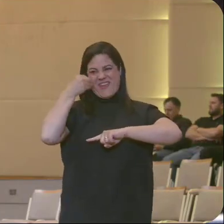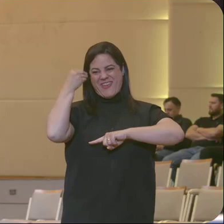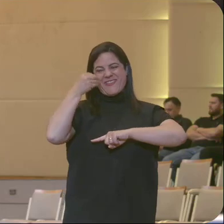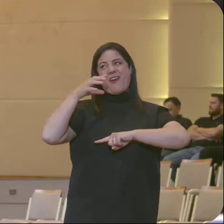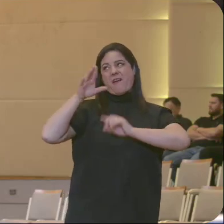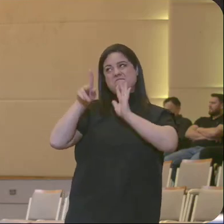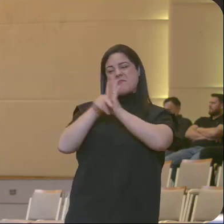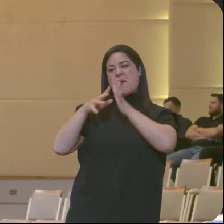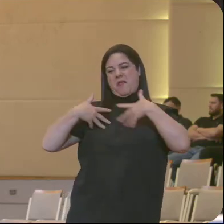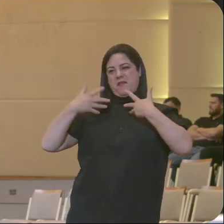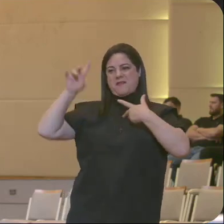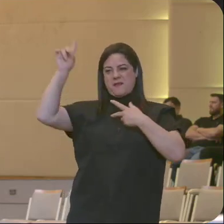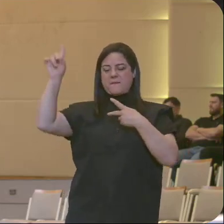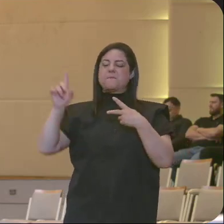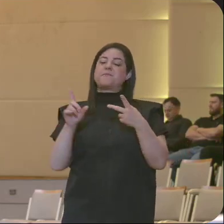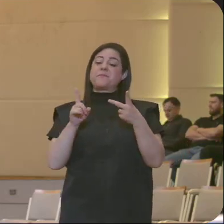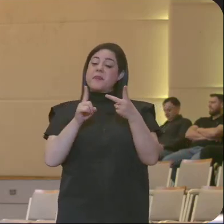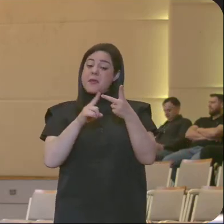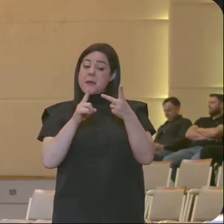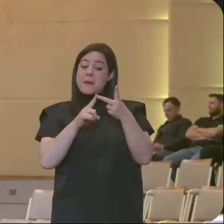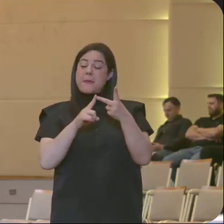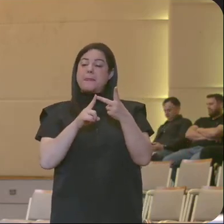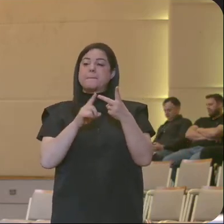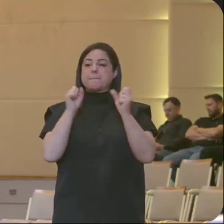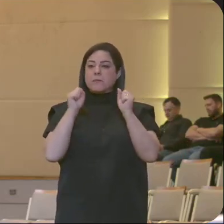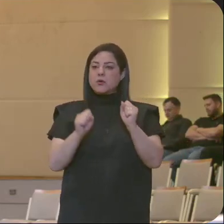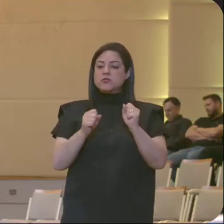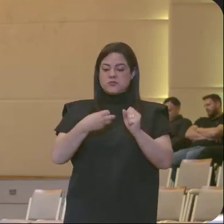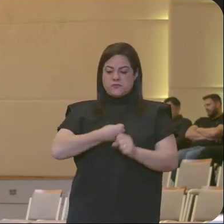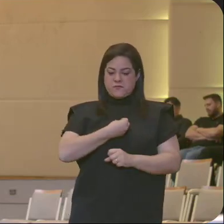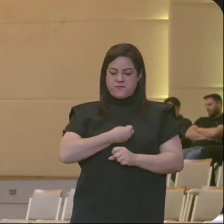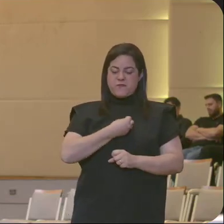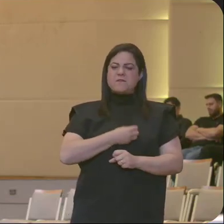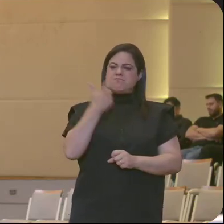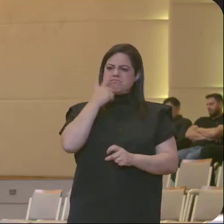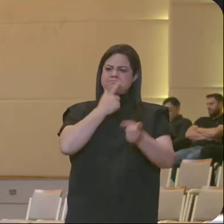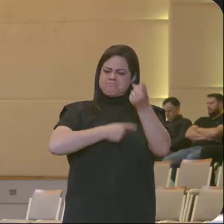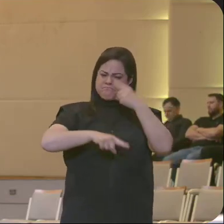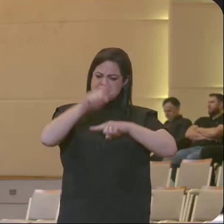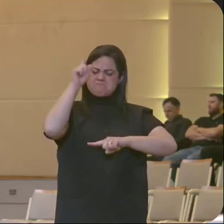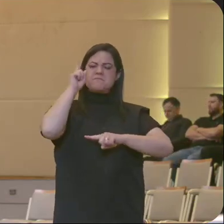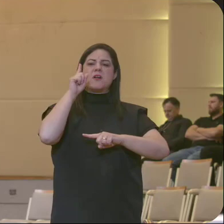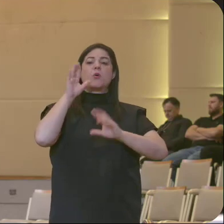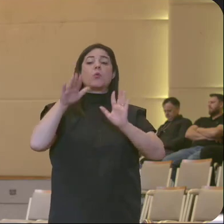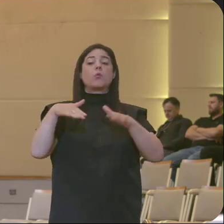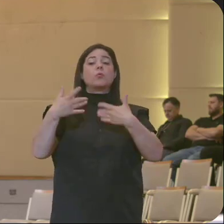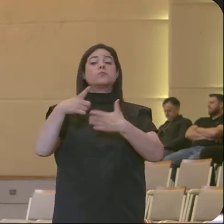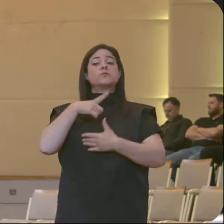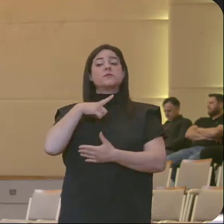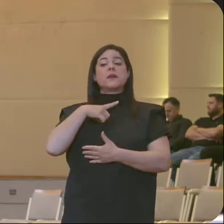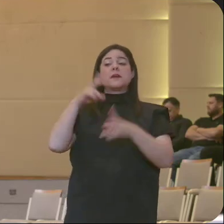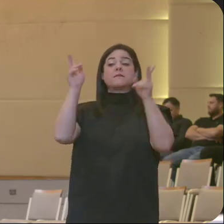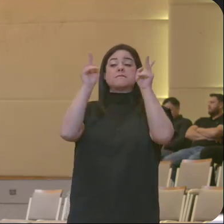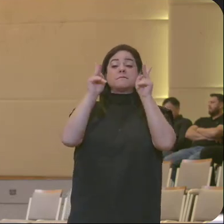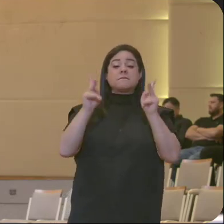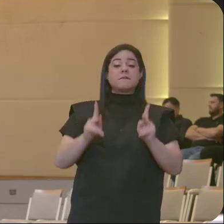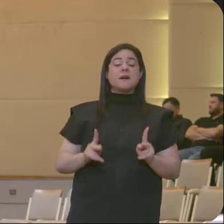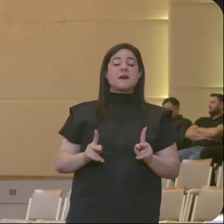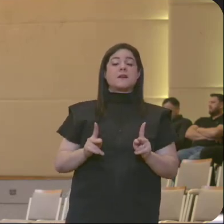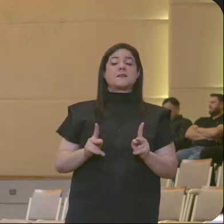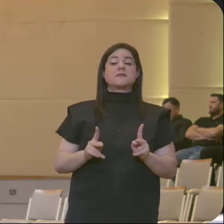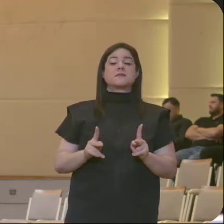sobrenatural. Mas a gente pode viver acima das circunstâncias quando a gente recebe a paz